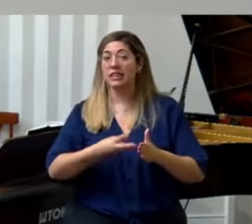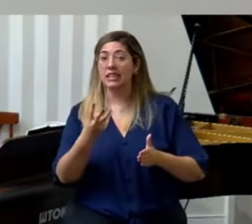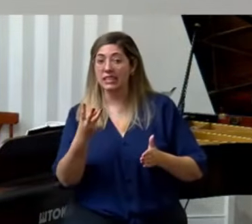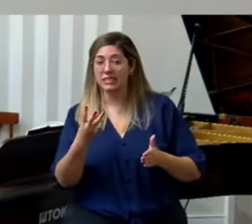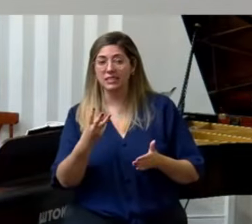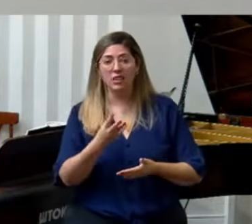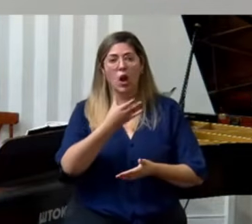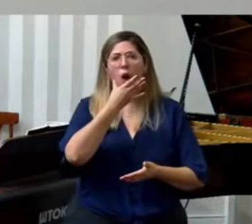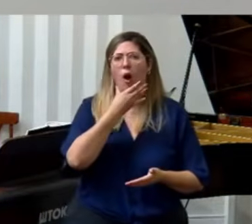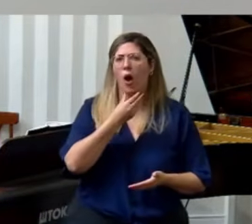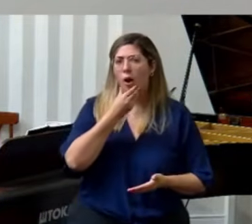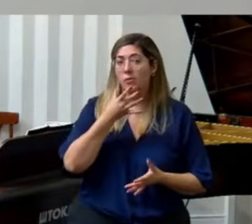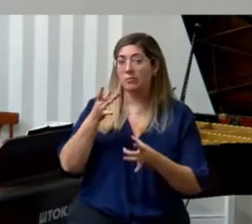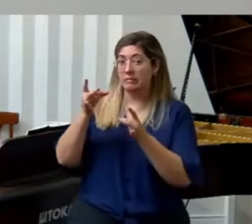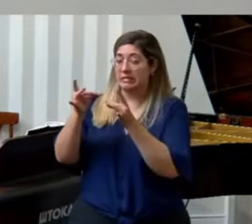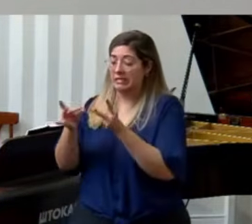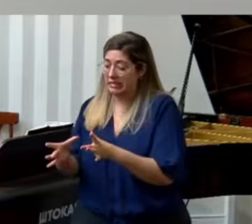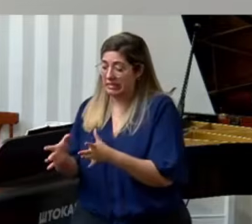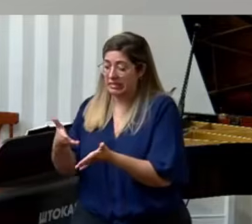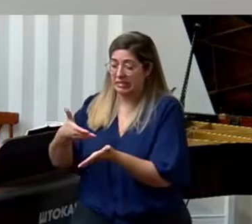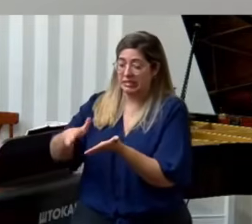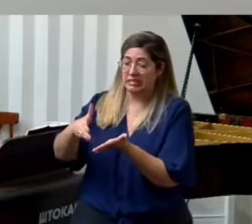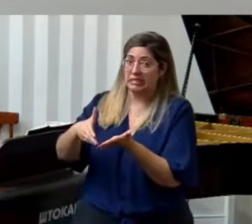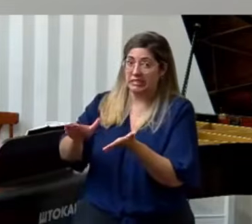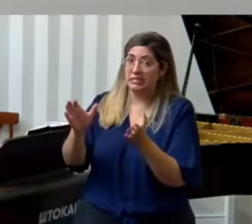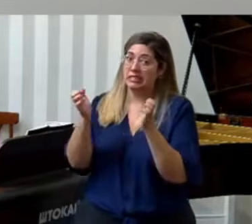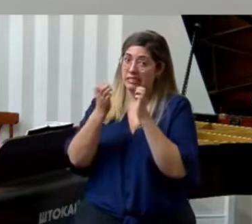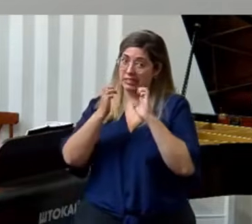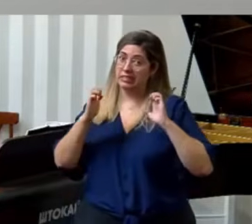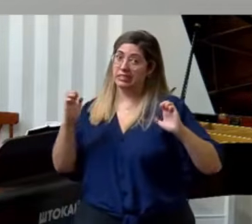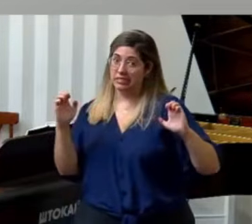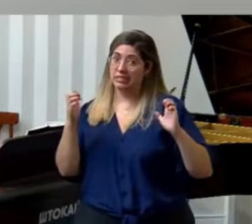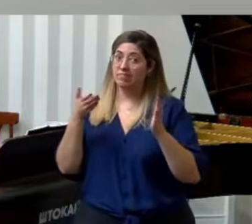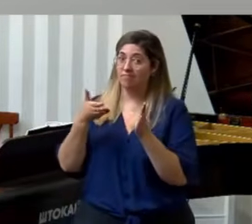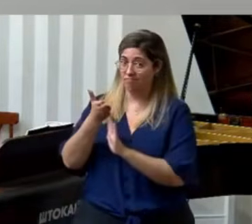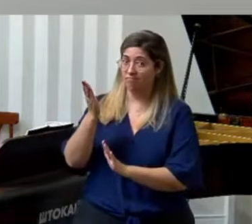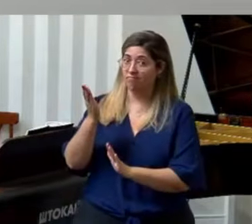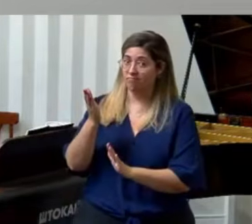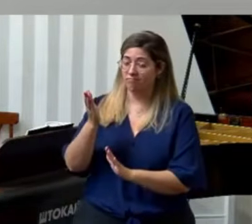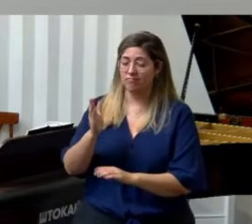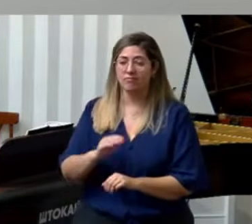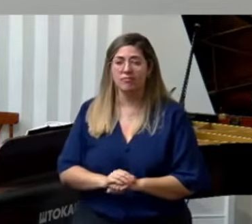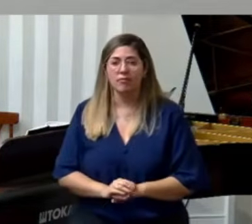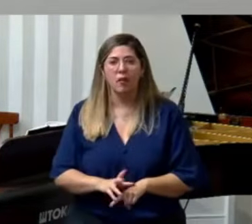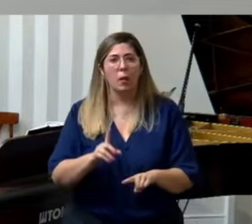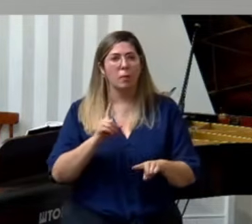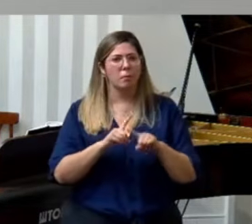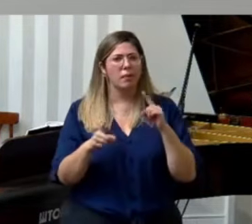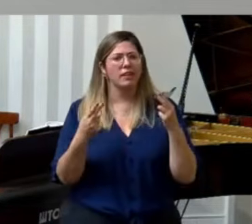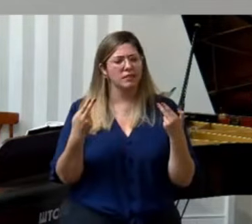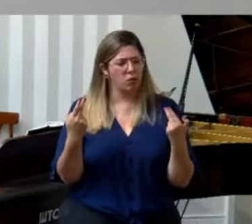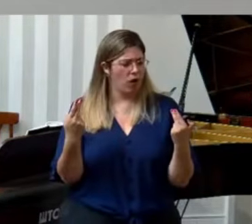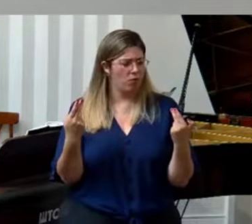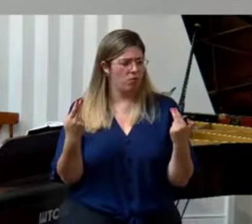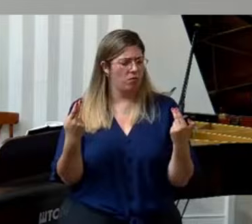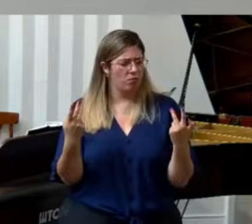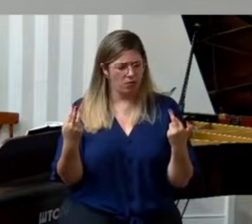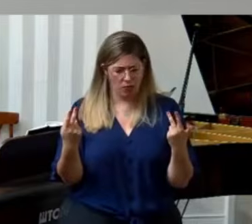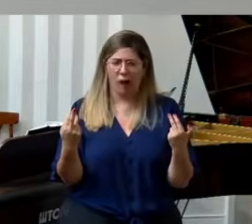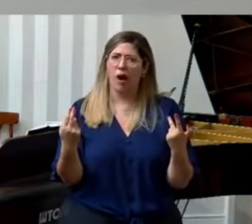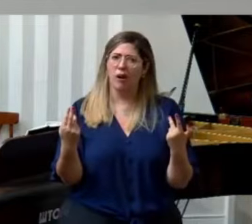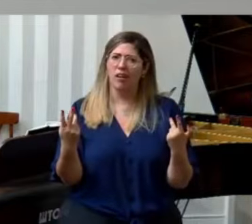ser humano que está sendo expulso para fora do jardim com o objetivo de fazer a mesma coisa que ele